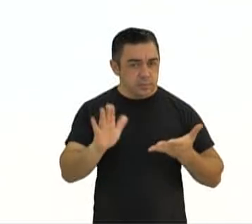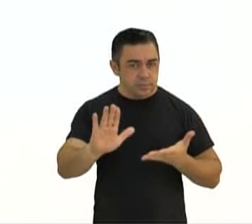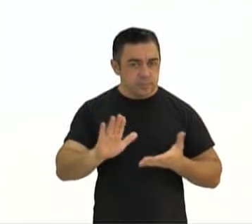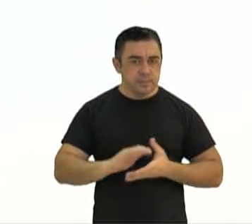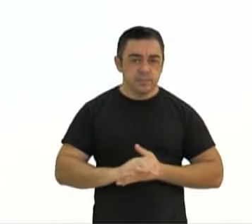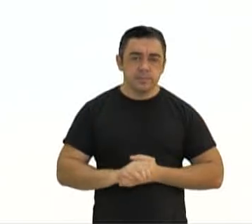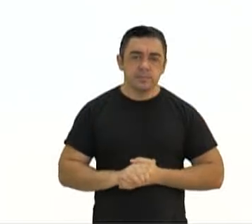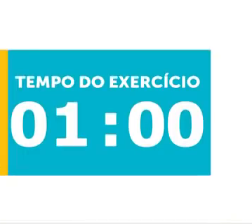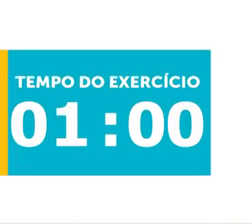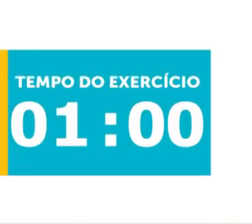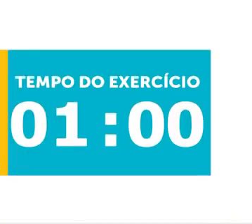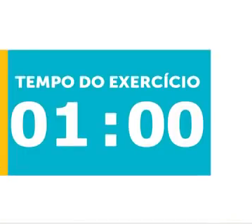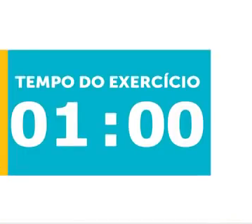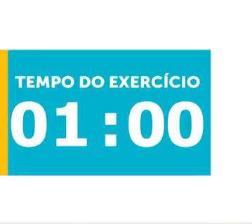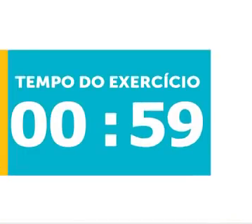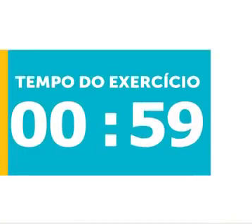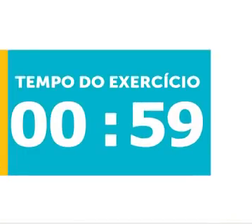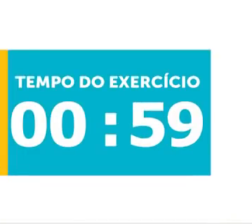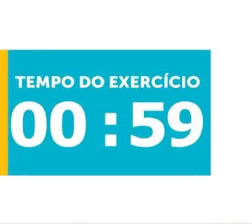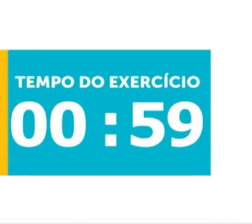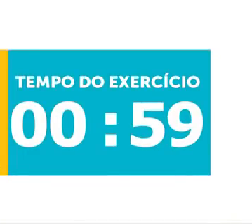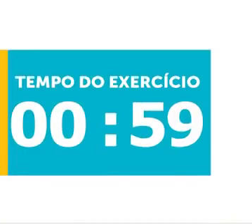correta.